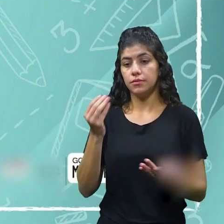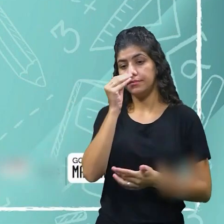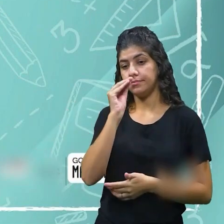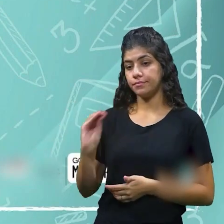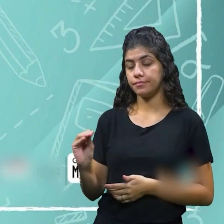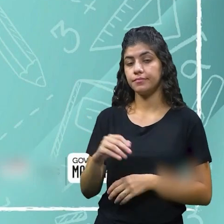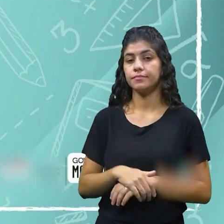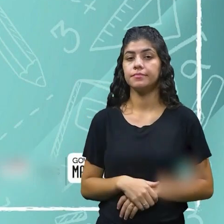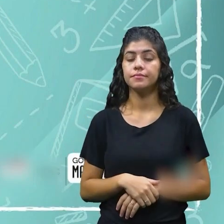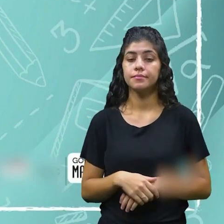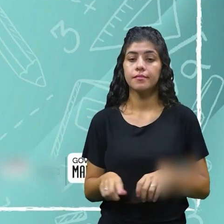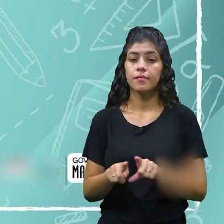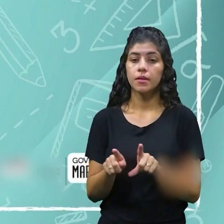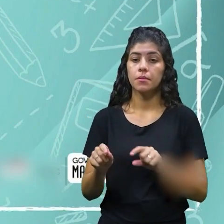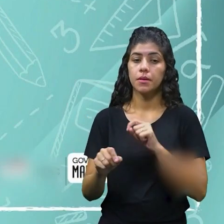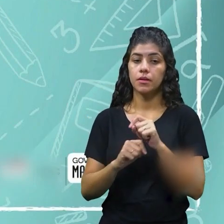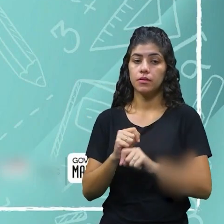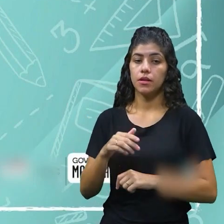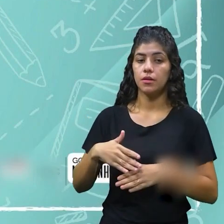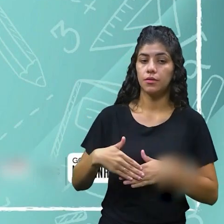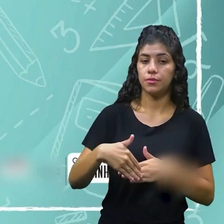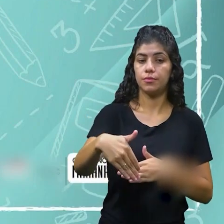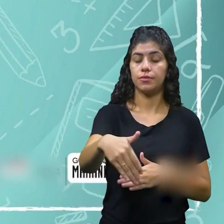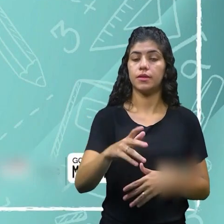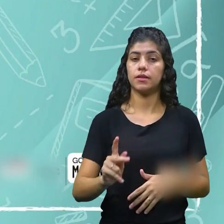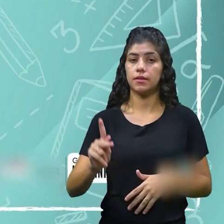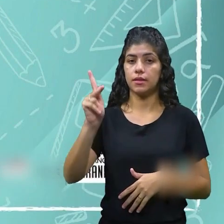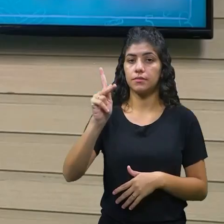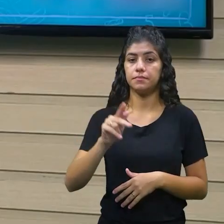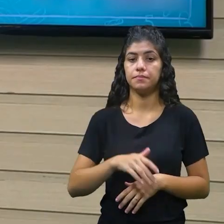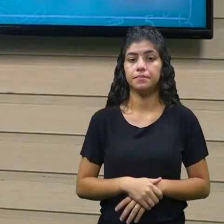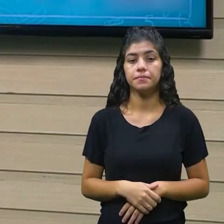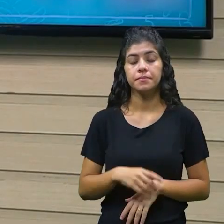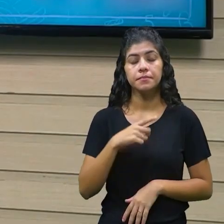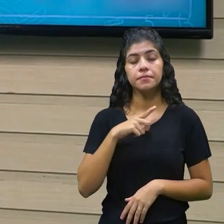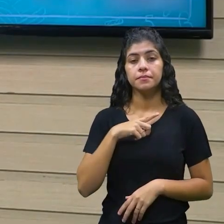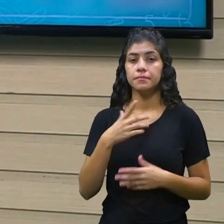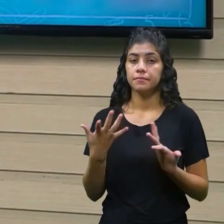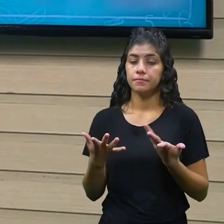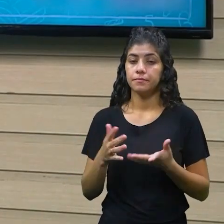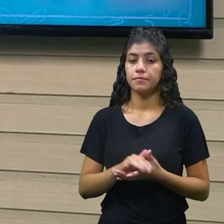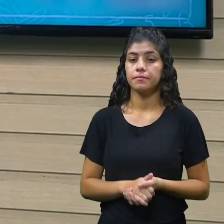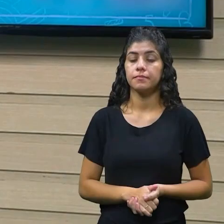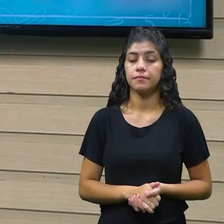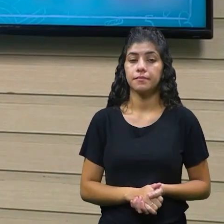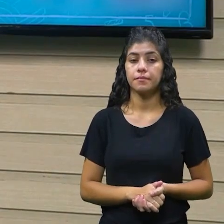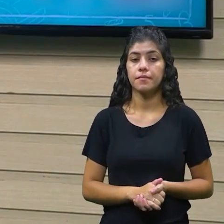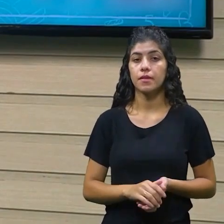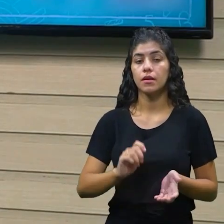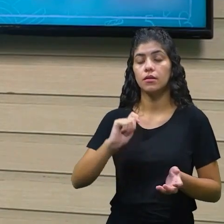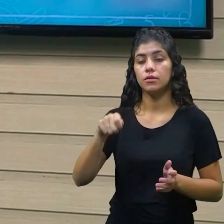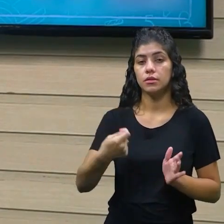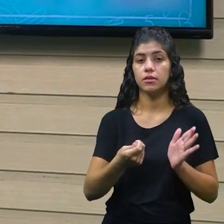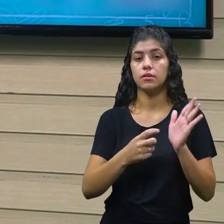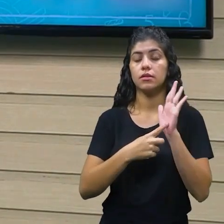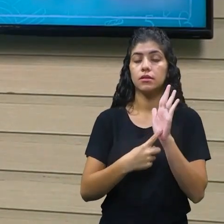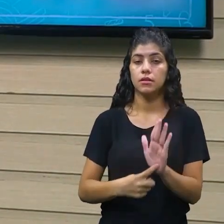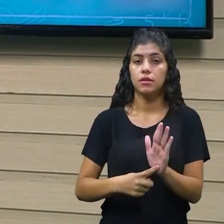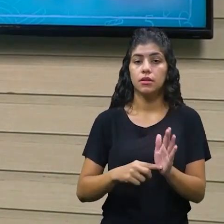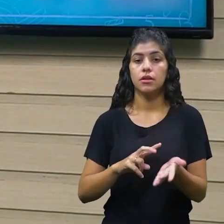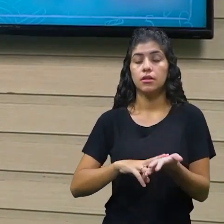a estudar. Considera-se a sua massa constante, partícula, e aí a gente tem a denominação, ou seja, o símbolo, né,